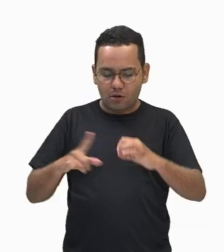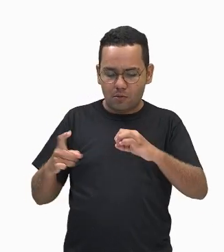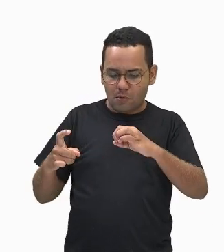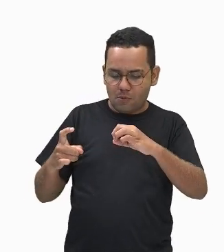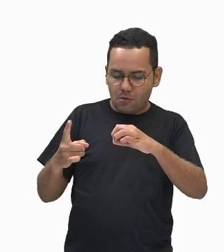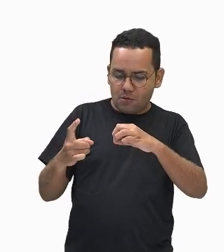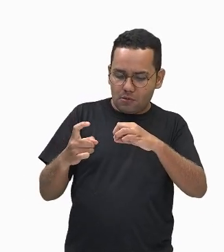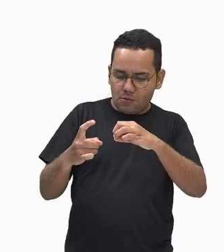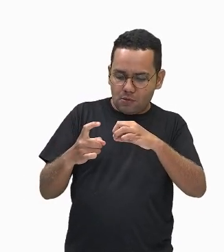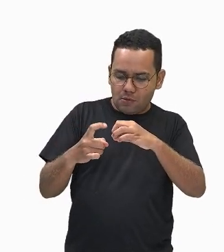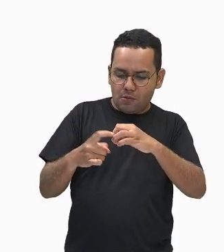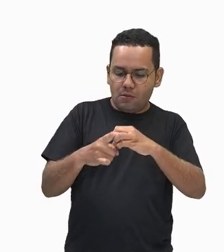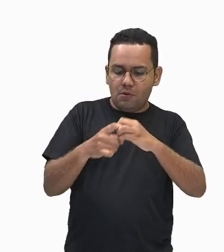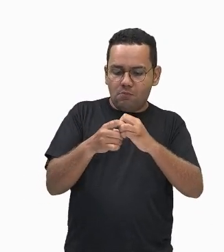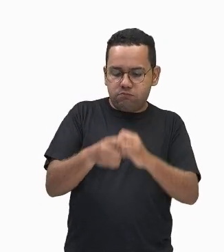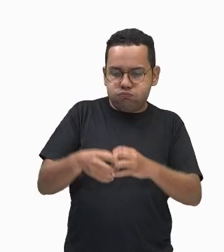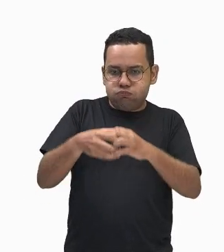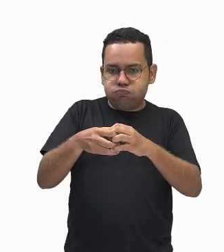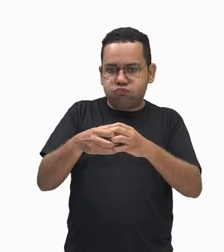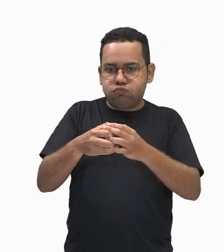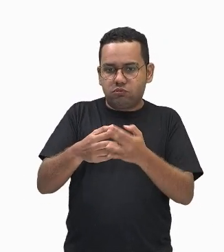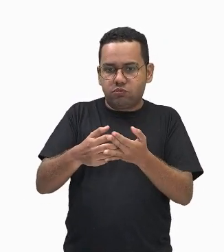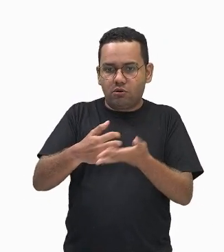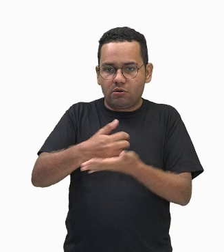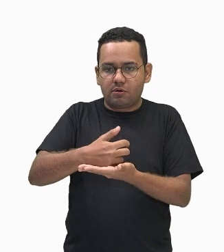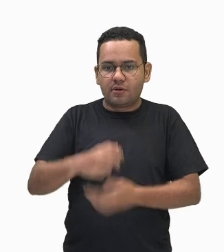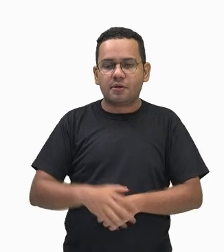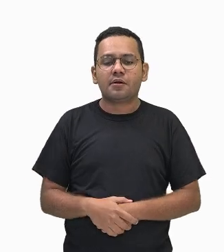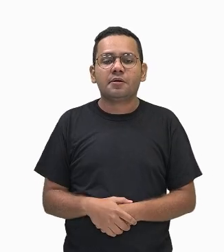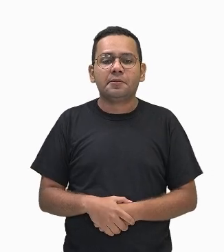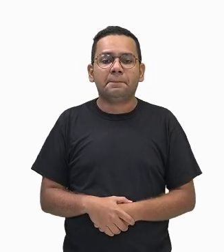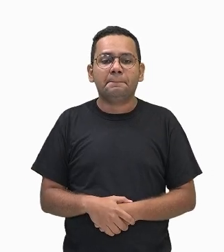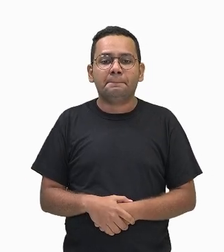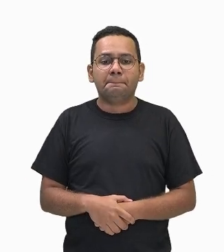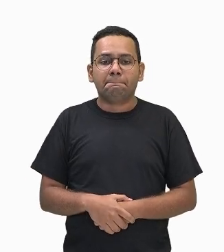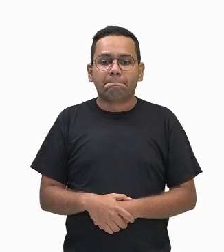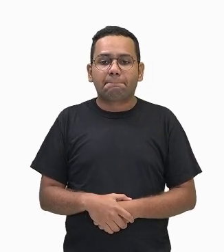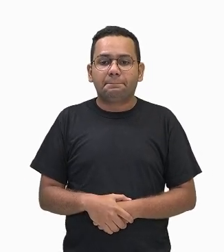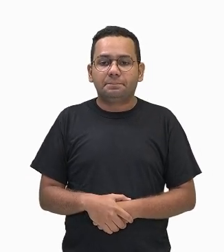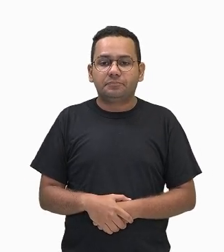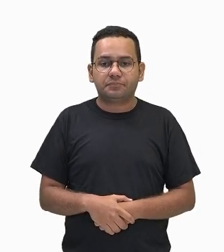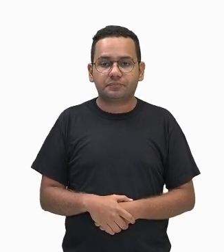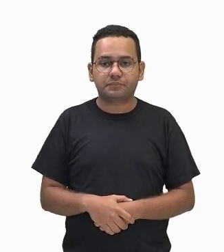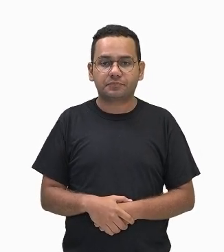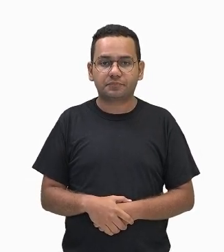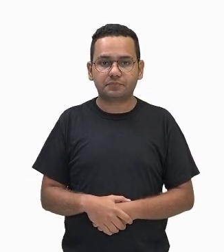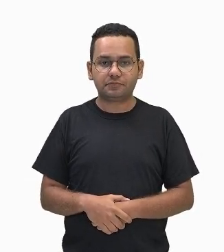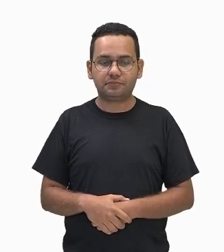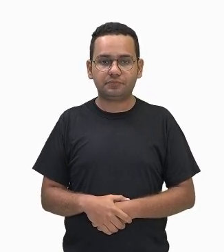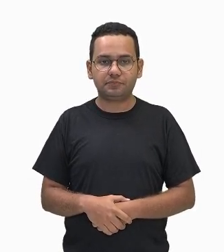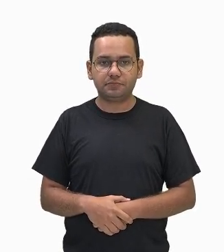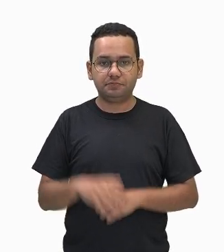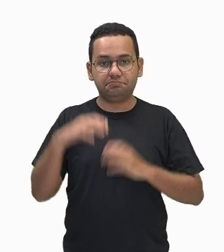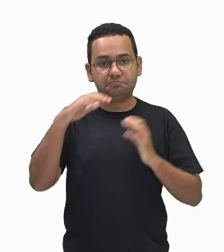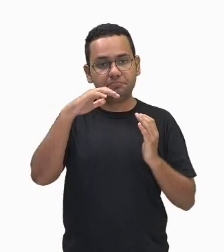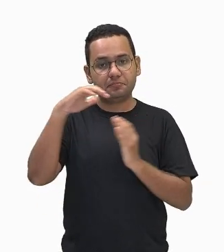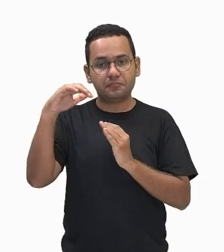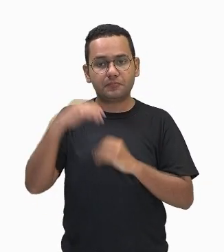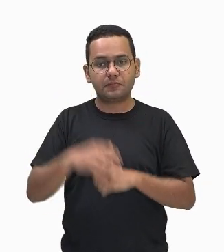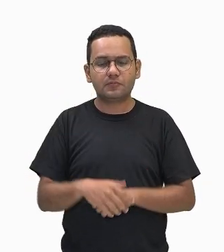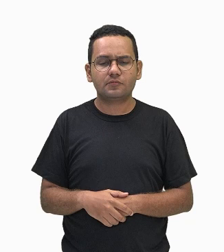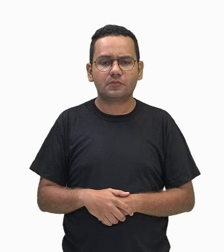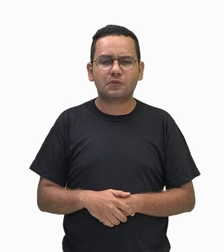sistema reprodutor feminino, reforçando essa informação com você. Sobre os hormônios sexuais que